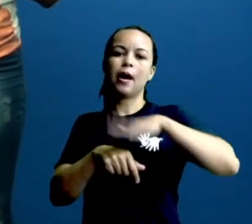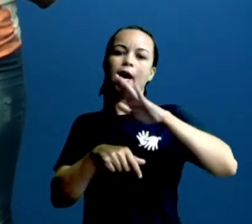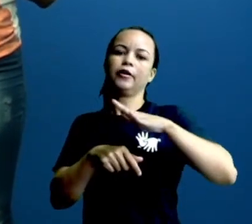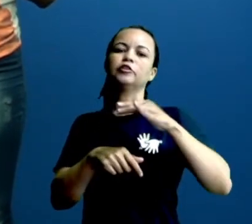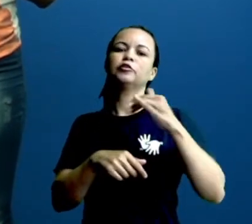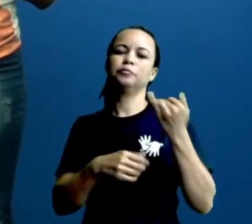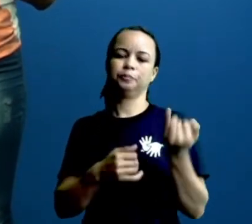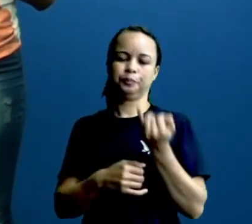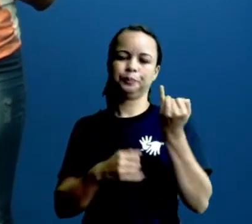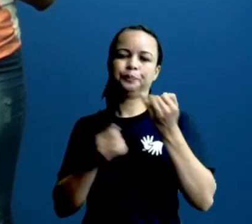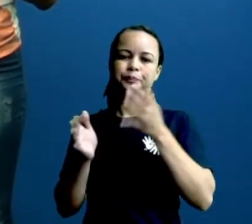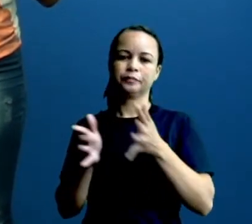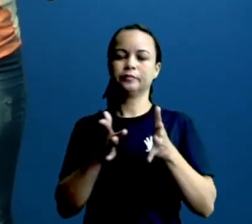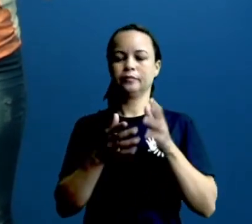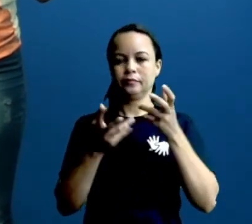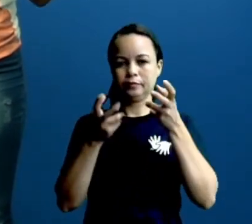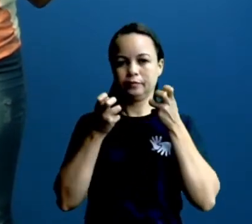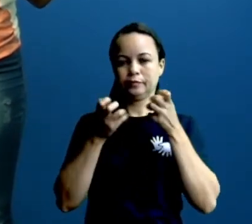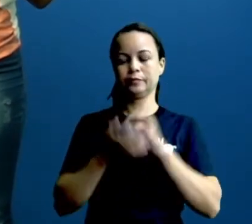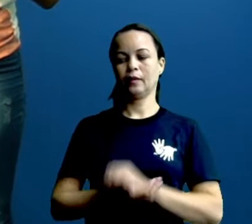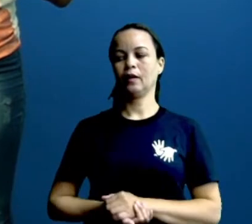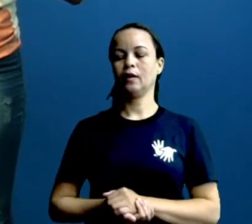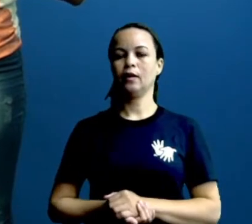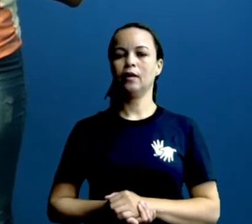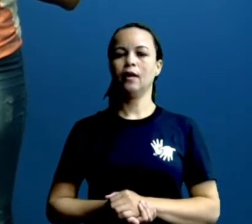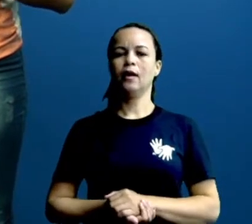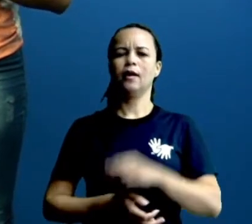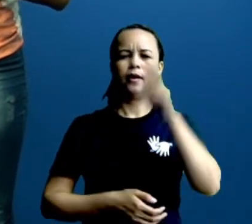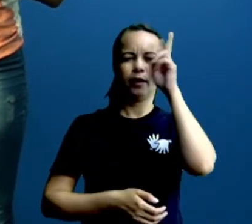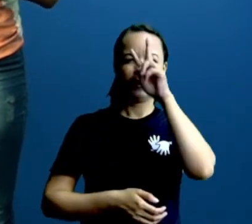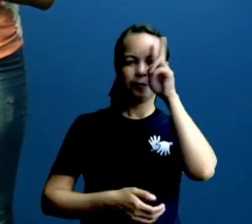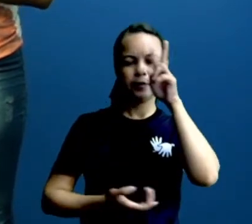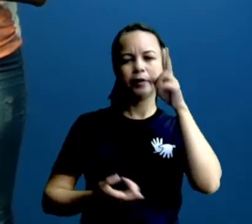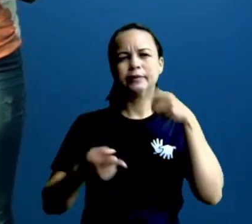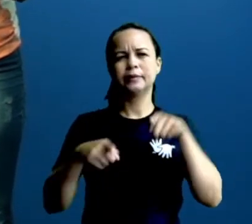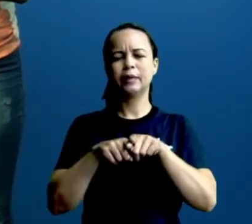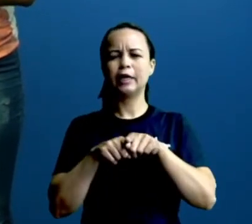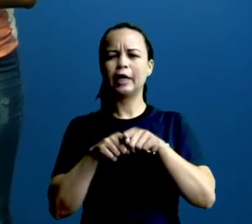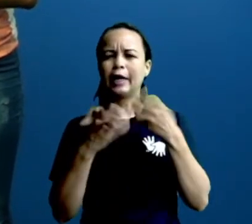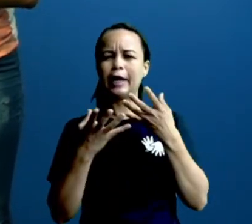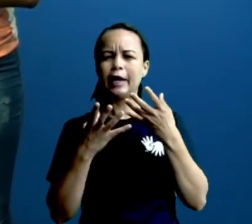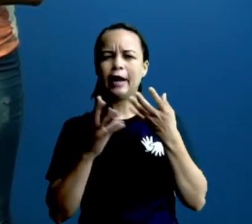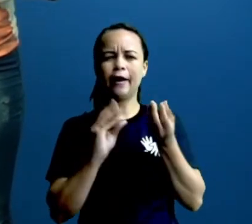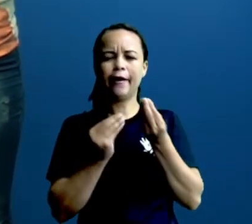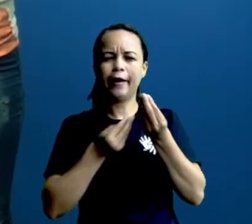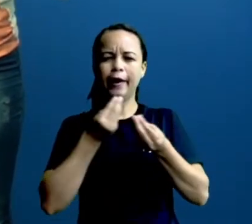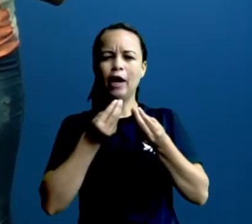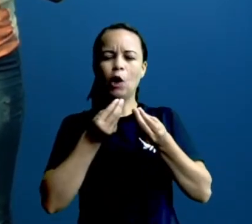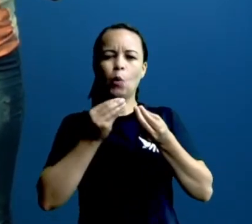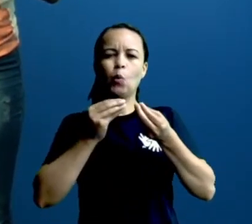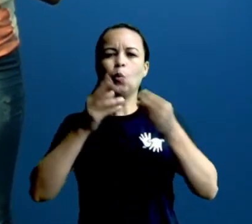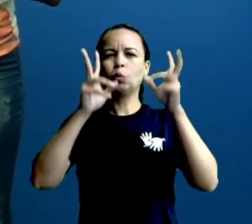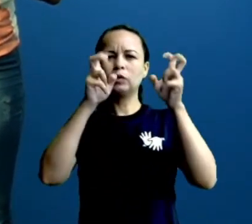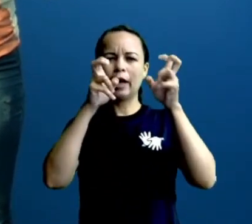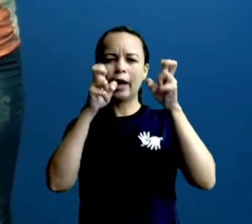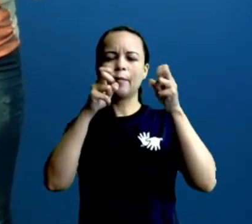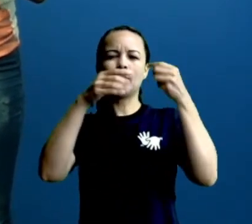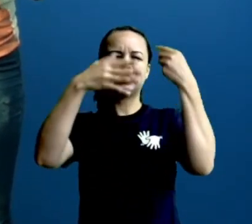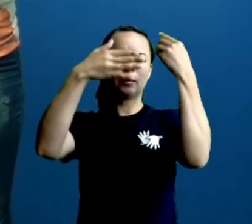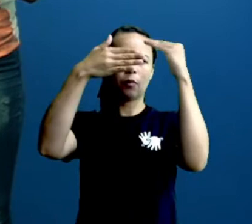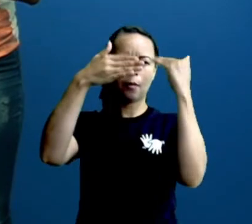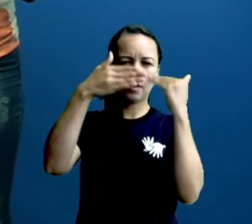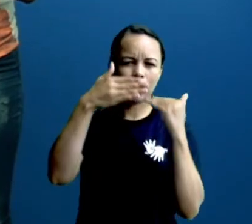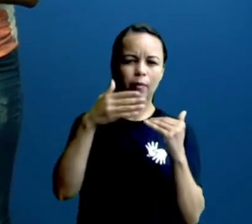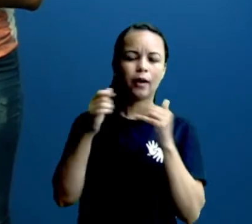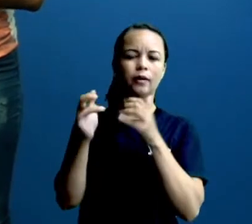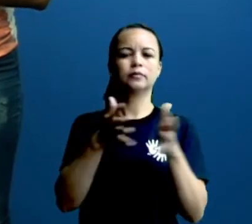e ver como é que vai ficar isso aí. Lembrando que a gente não pode fugir do tema. A gente precisa ter em mente que o